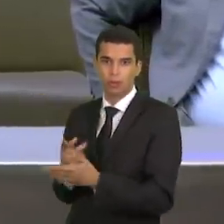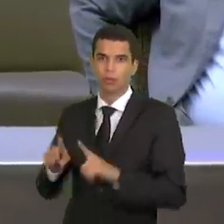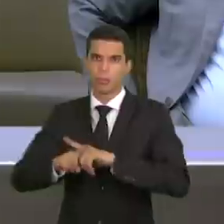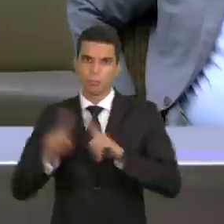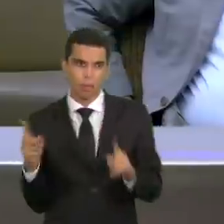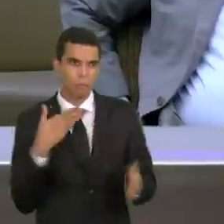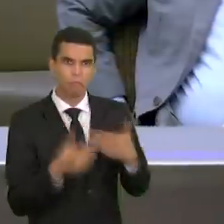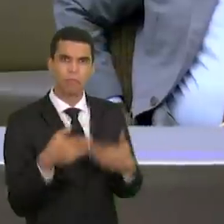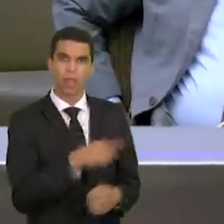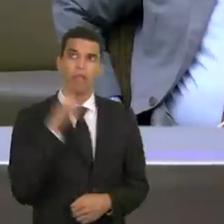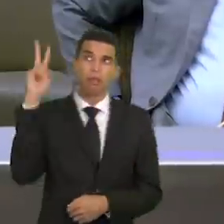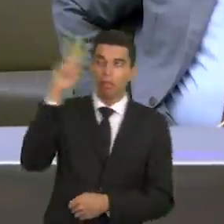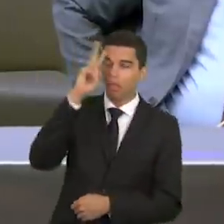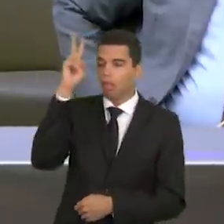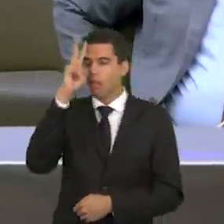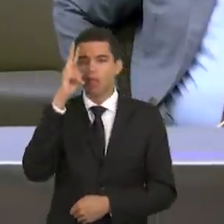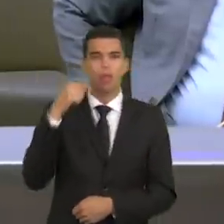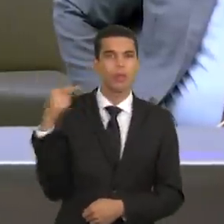irmão.